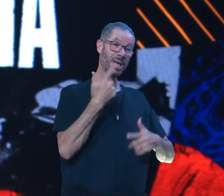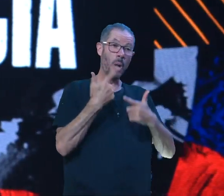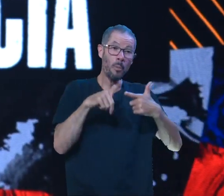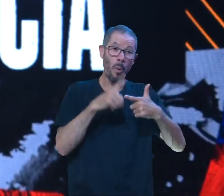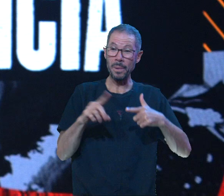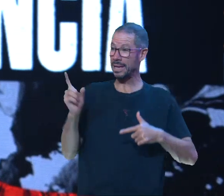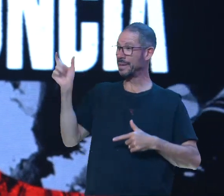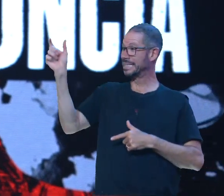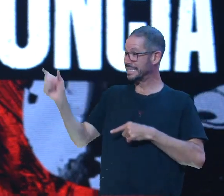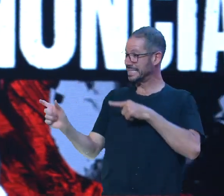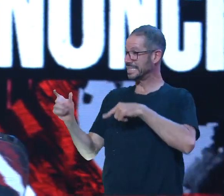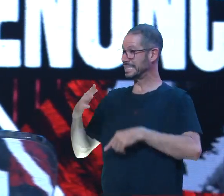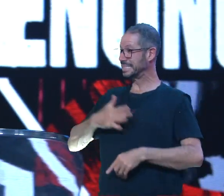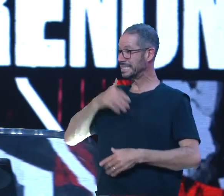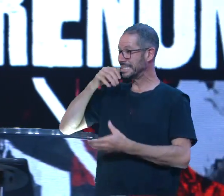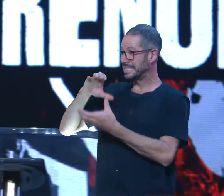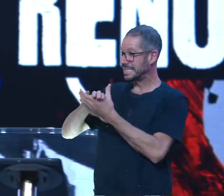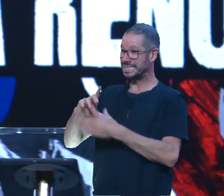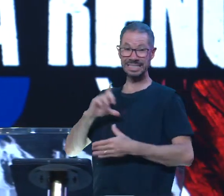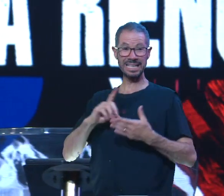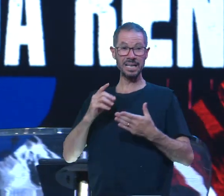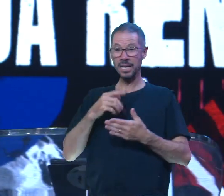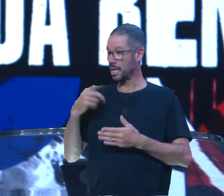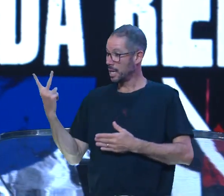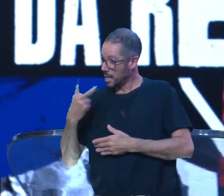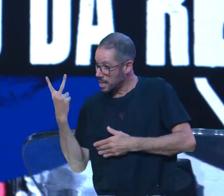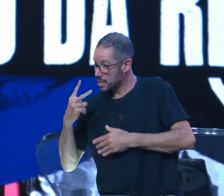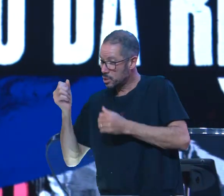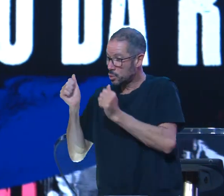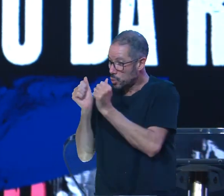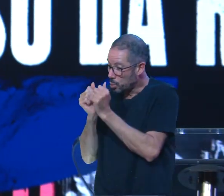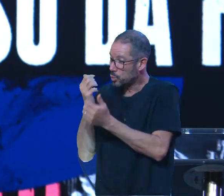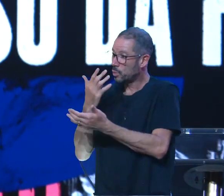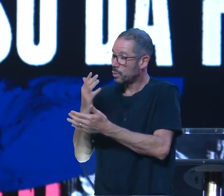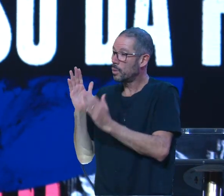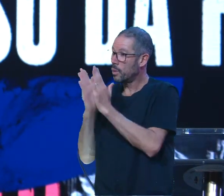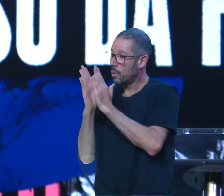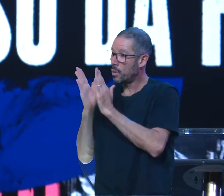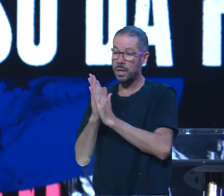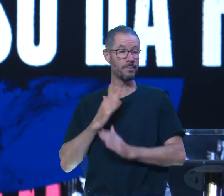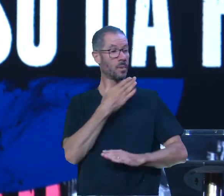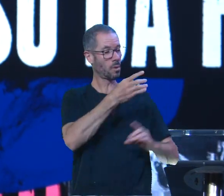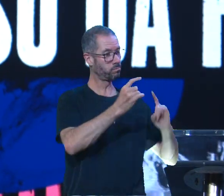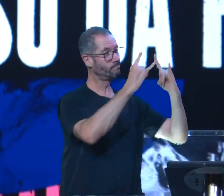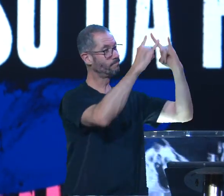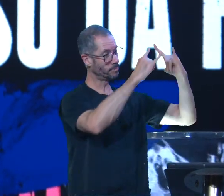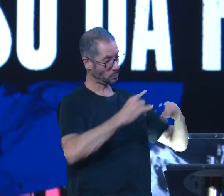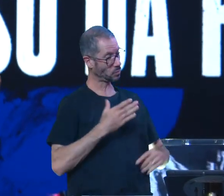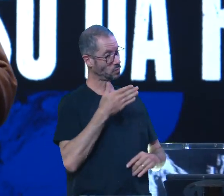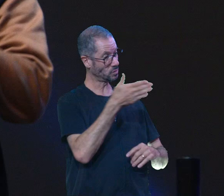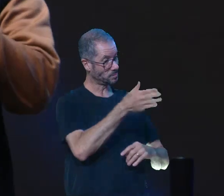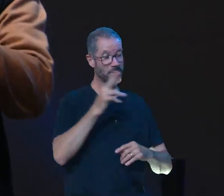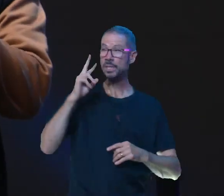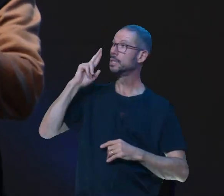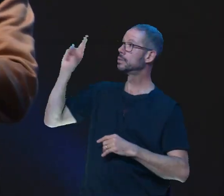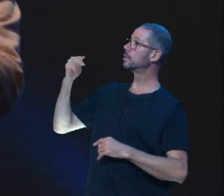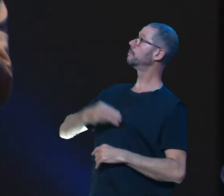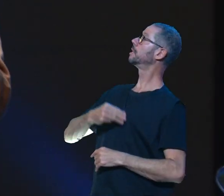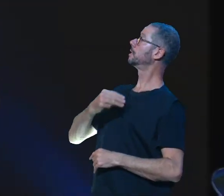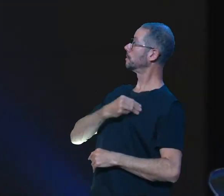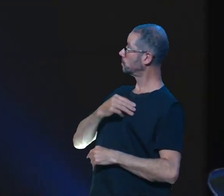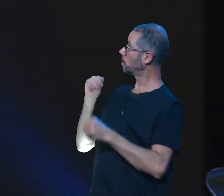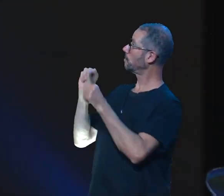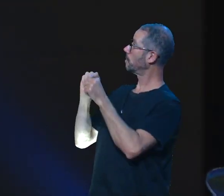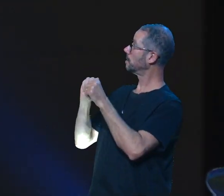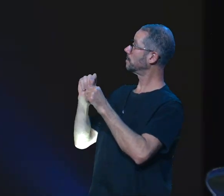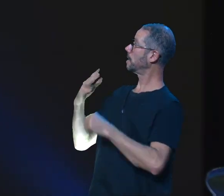tinha. E a gente começou a orar. E eu lembro que um dia eu fui para um acampamento. E eu falei assim, Senhor, o ministério que o Senhor tem para fazer